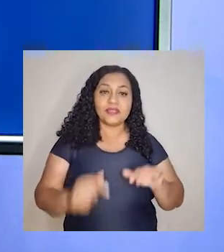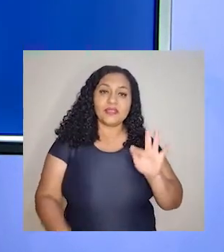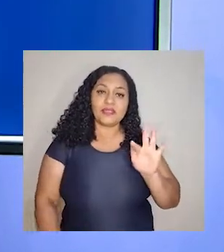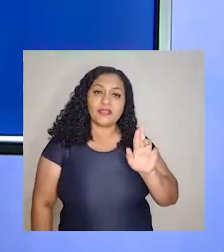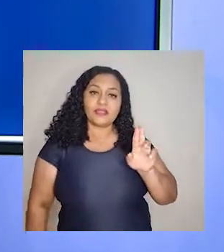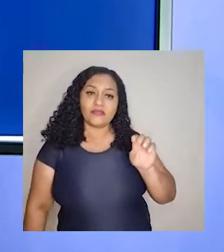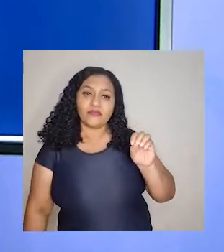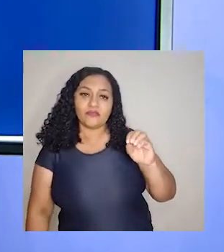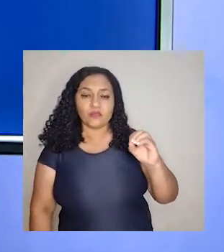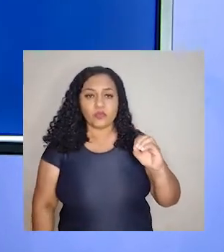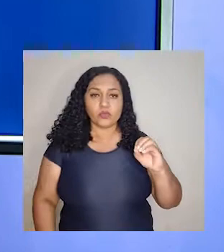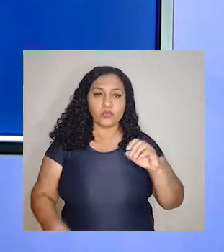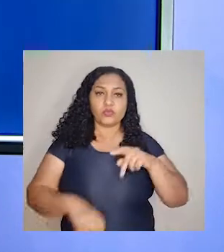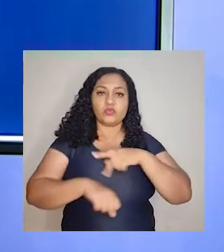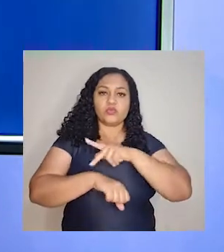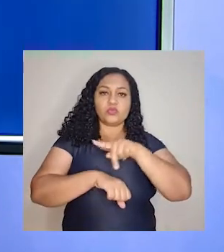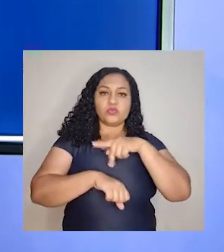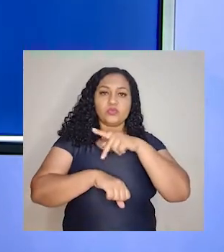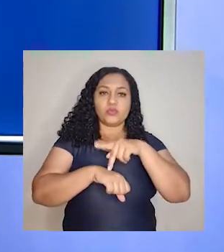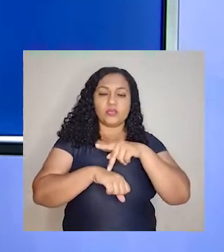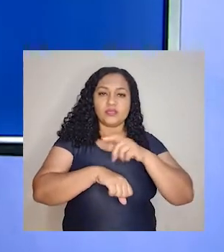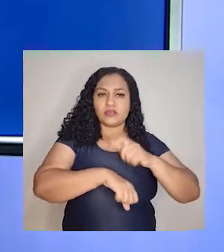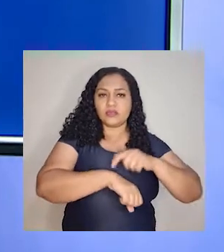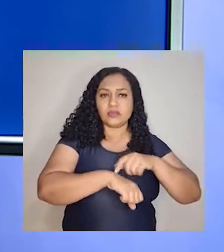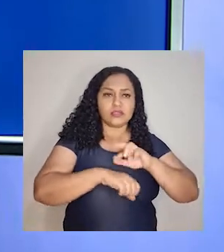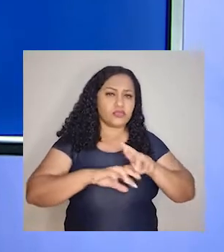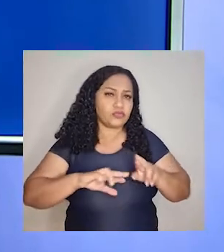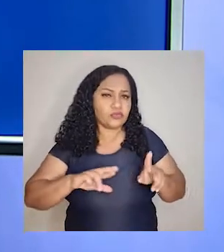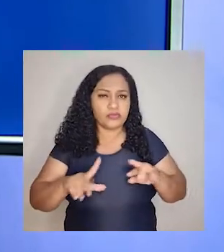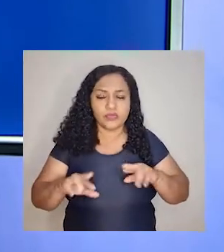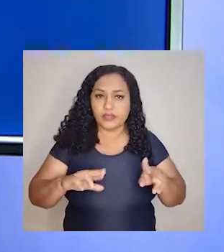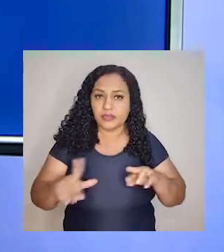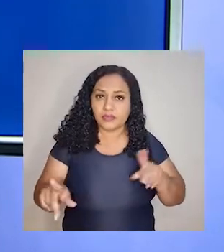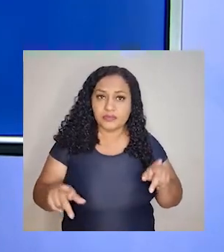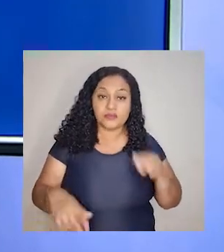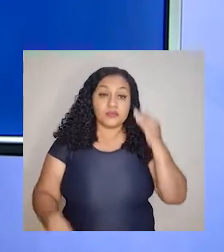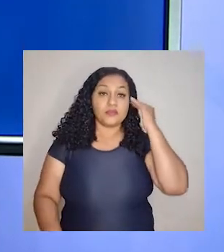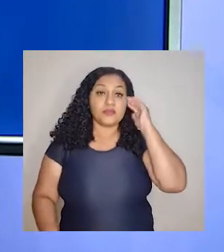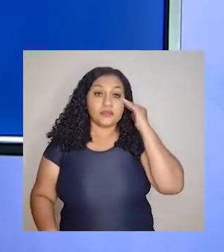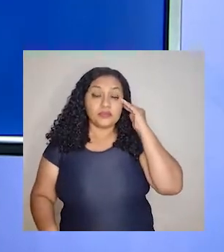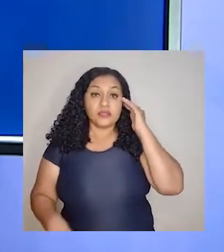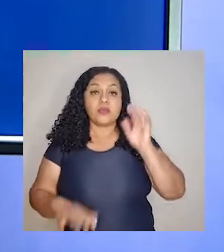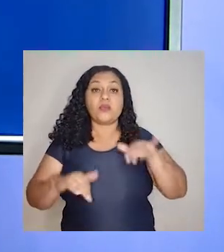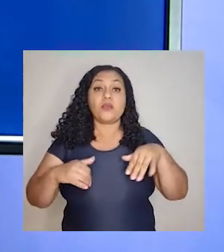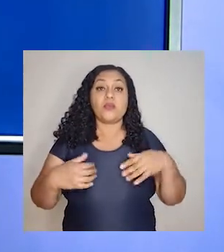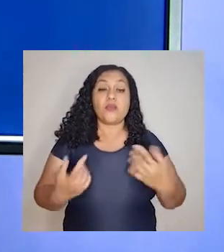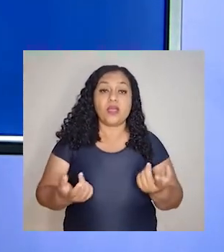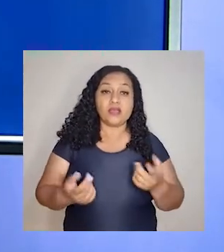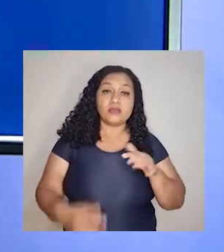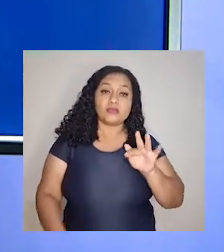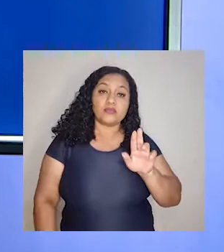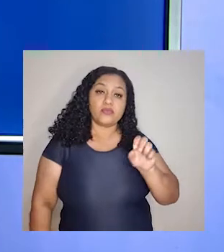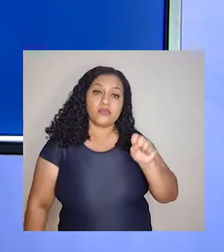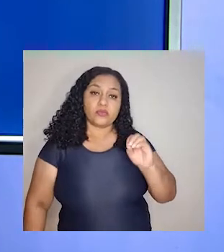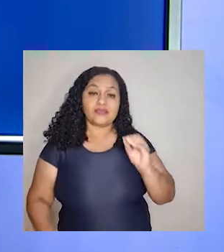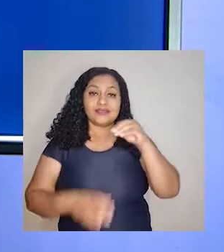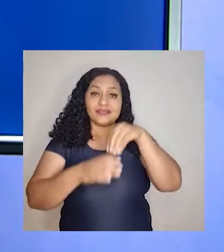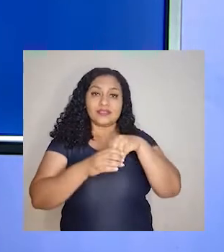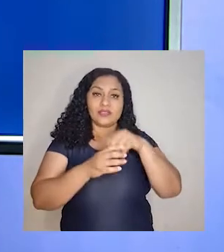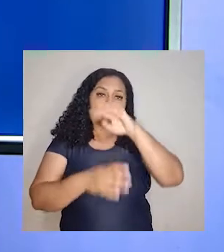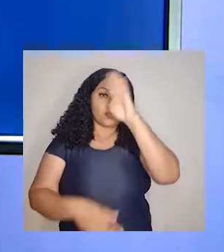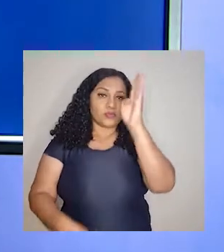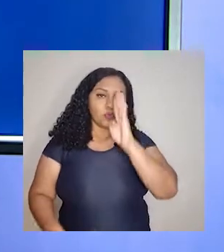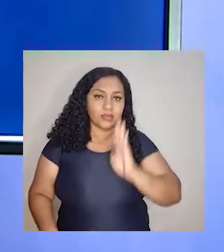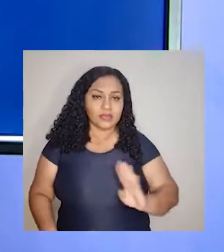vai ser o que ok fuso horário vamos entender os fusos que estão presentes no nosso